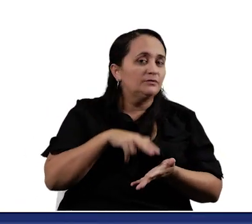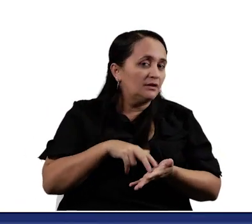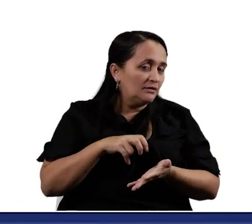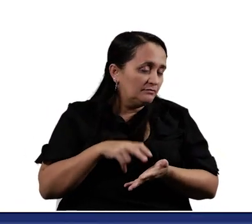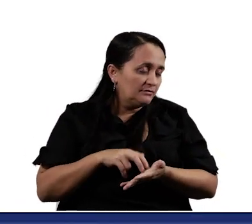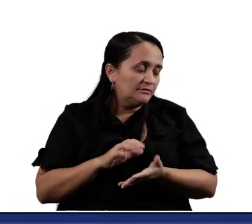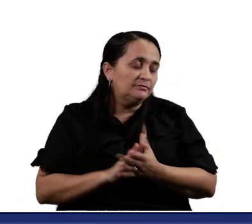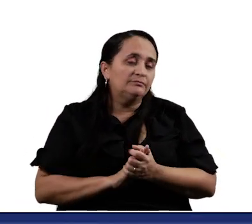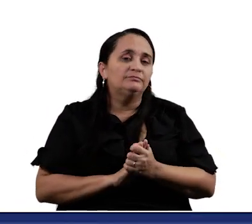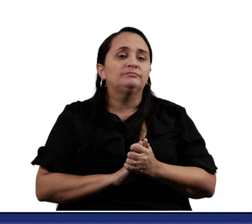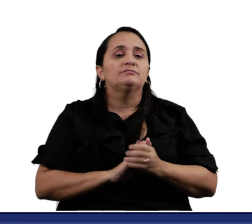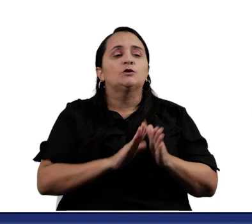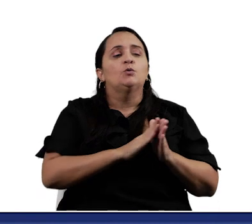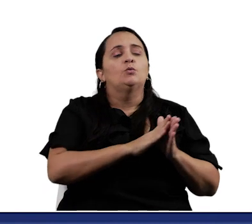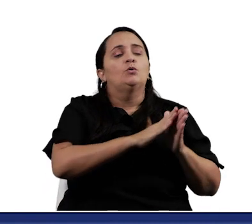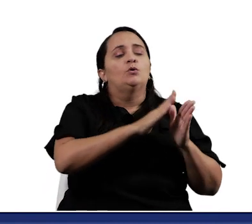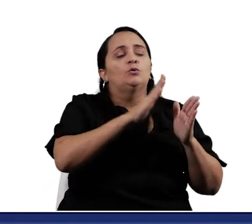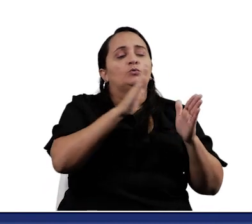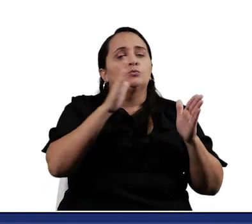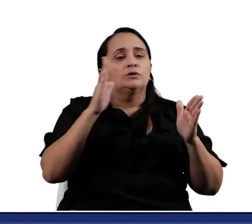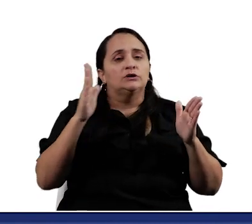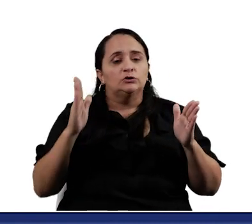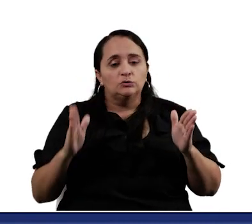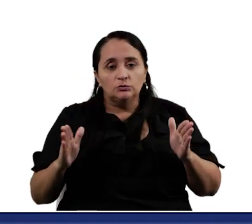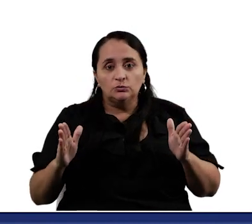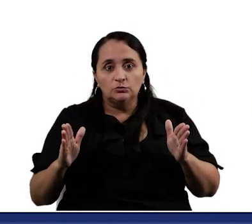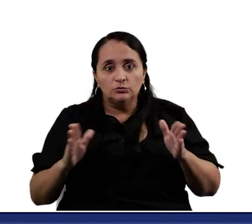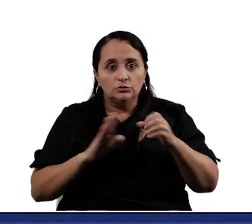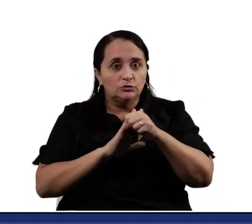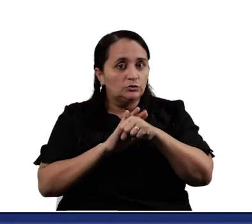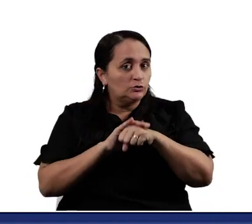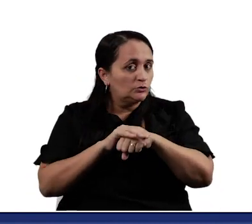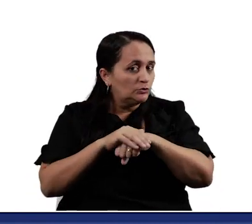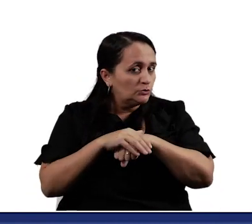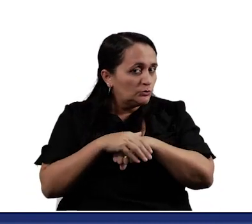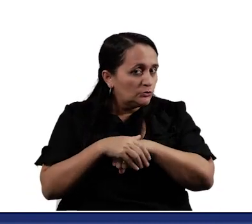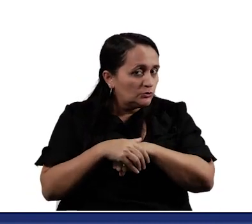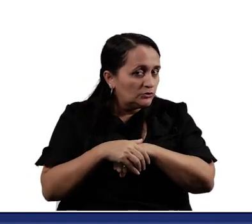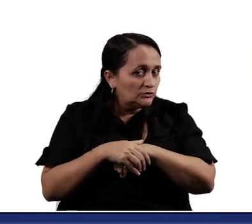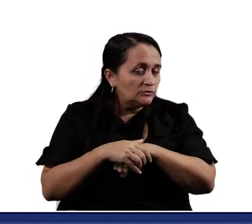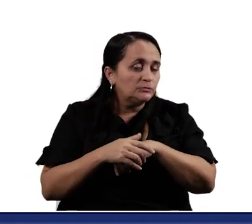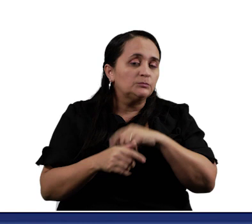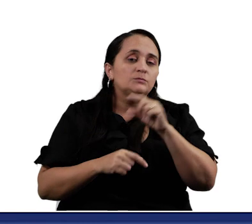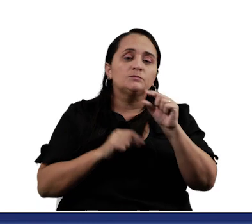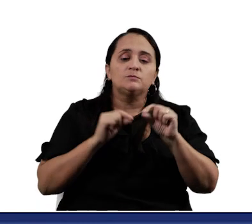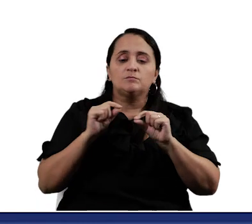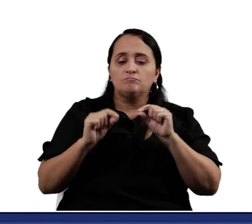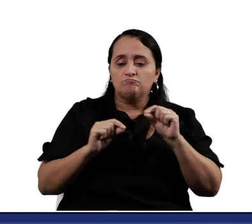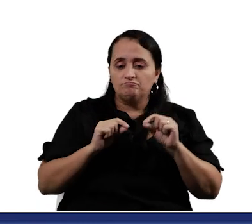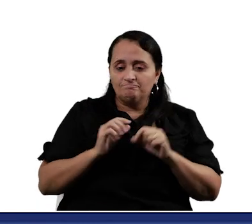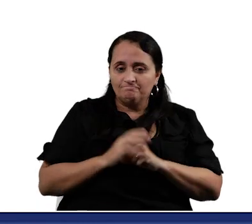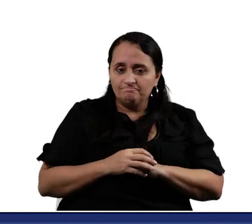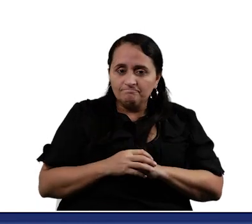Durante toda a noite, ele se divertiu. Quando a festança chegava ao final, o maroto